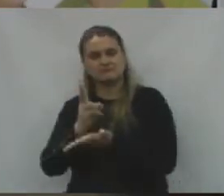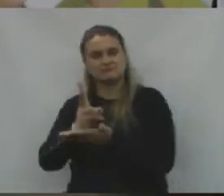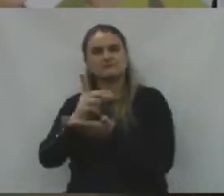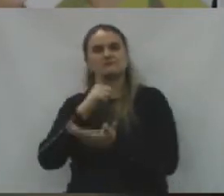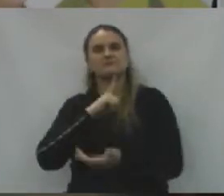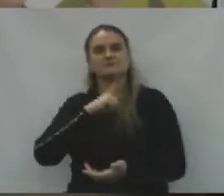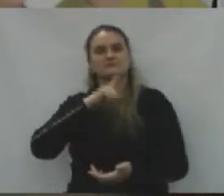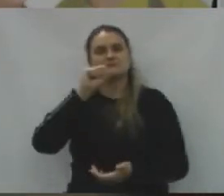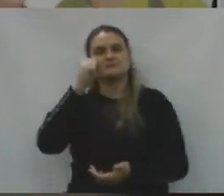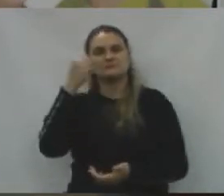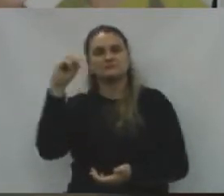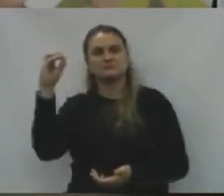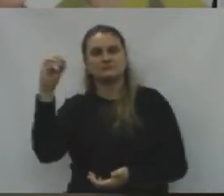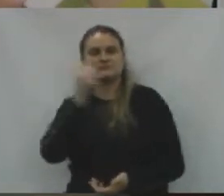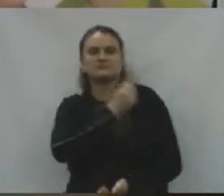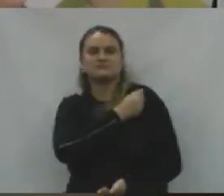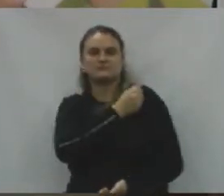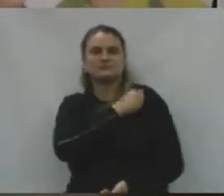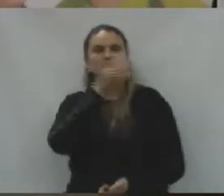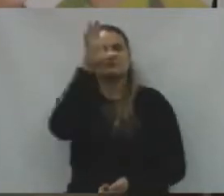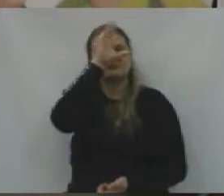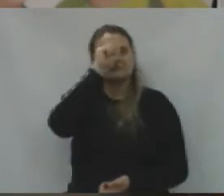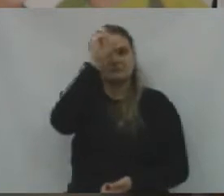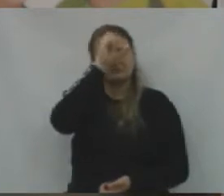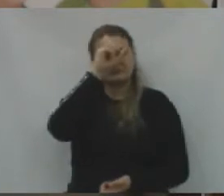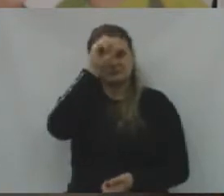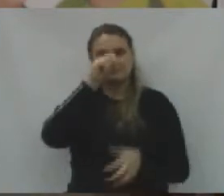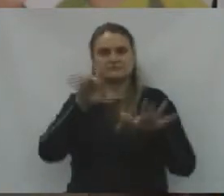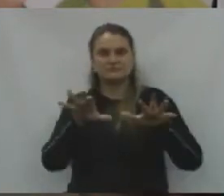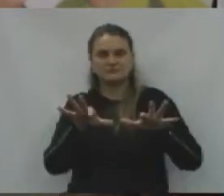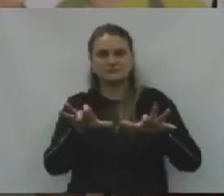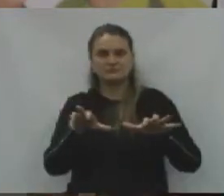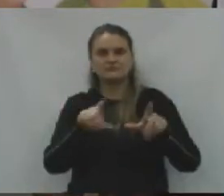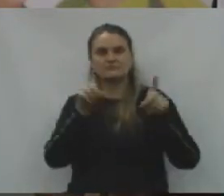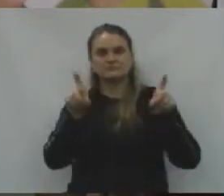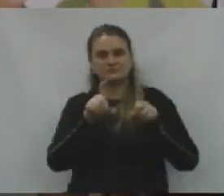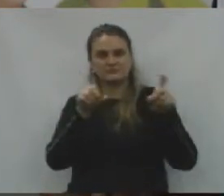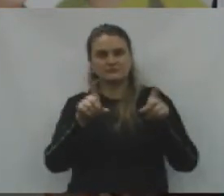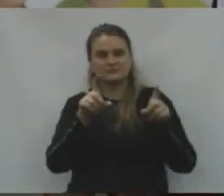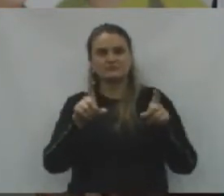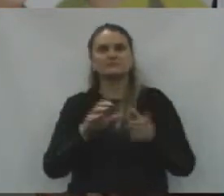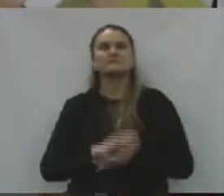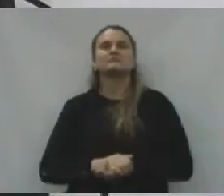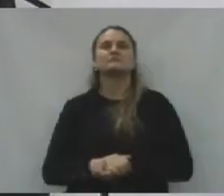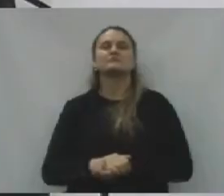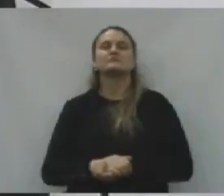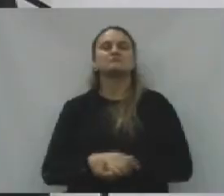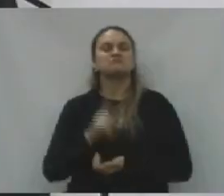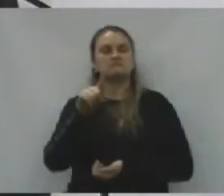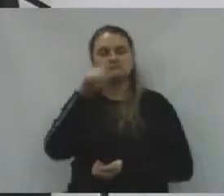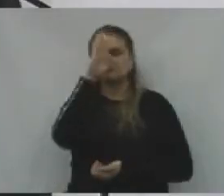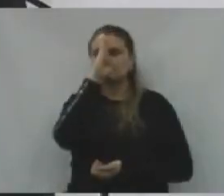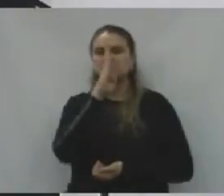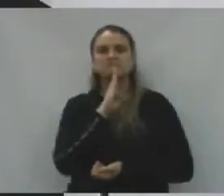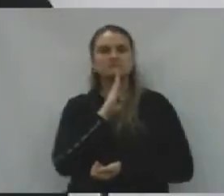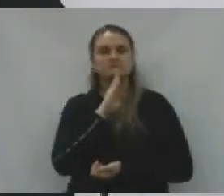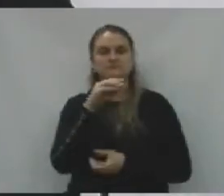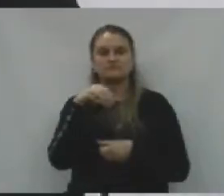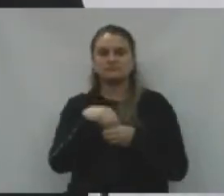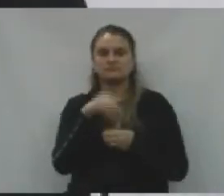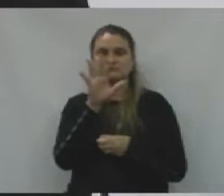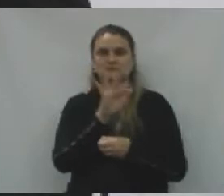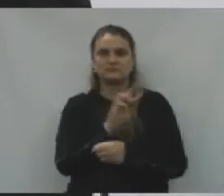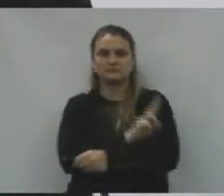temos 80 alunos que lá aprendem essa inclusão digital e participam desse processo, gratuitamente,